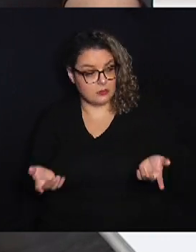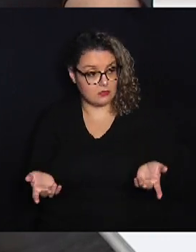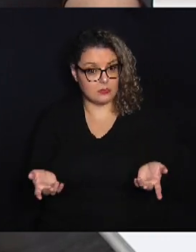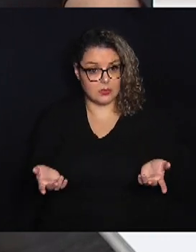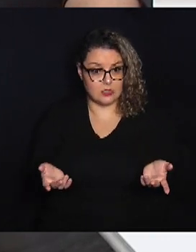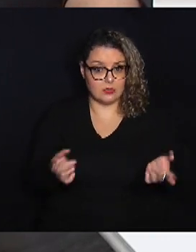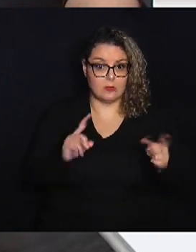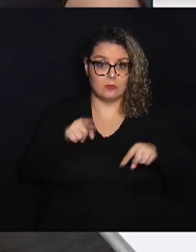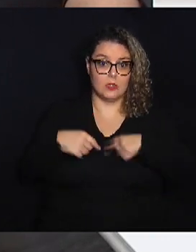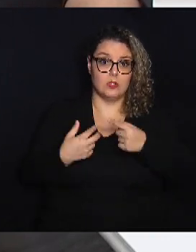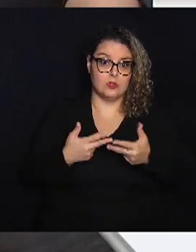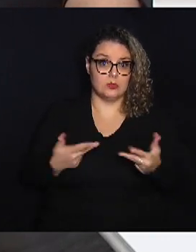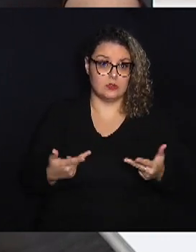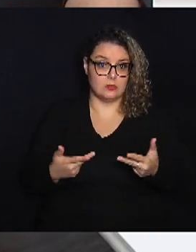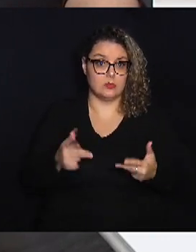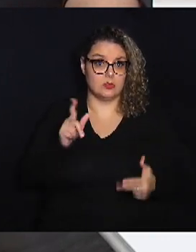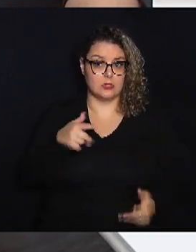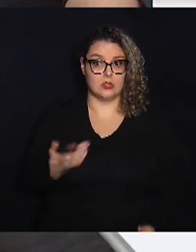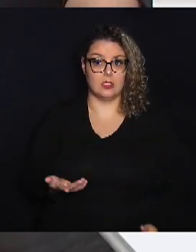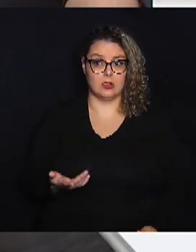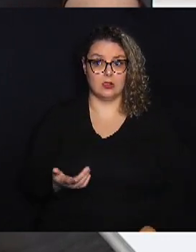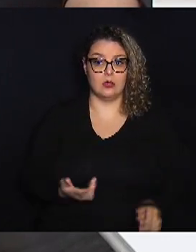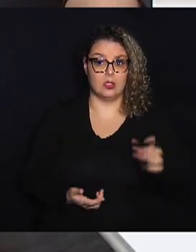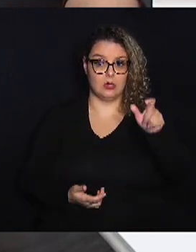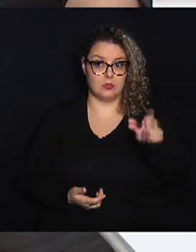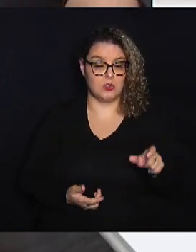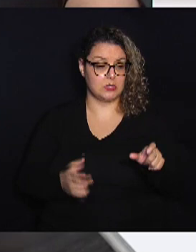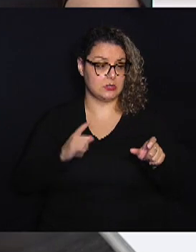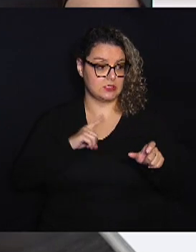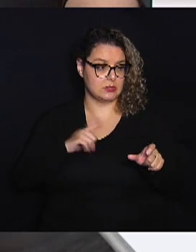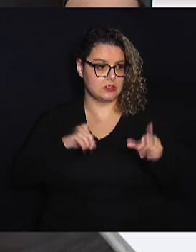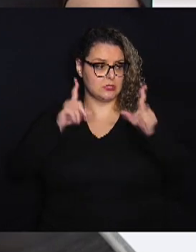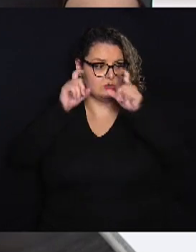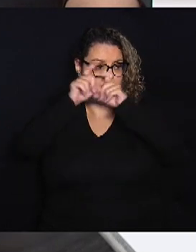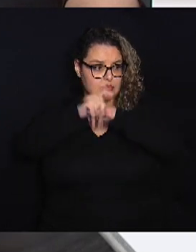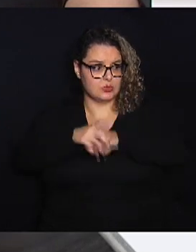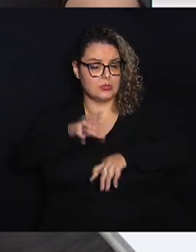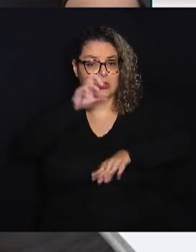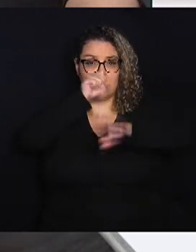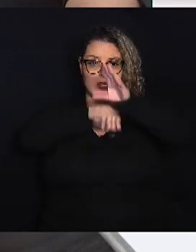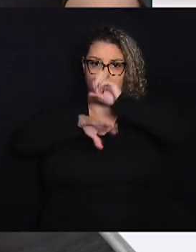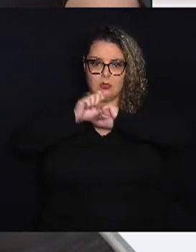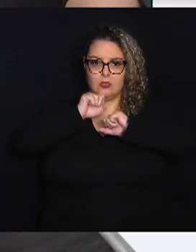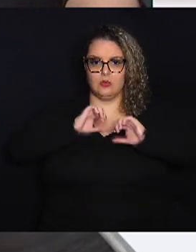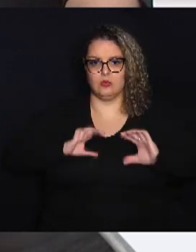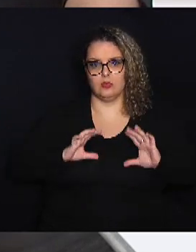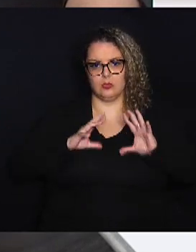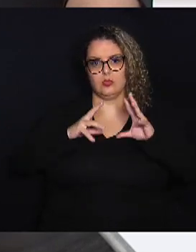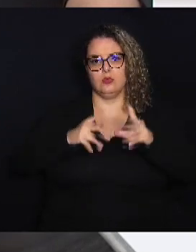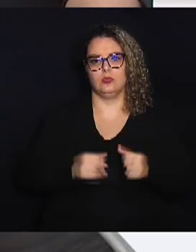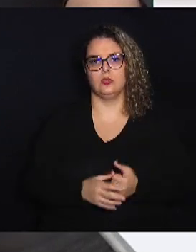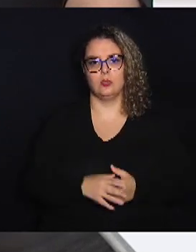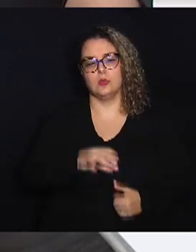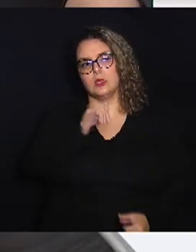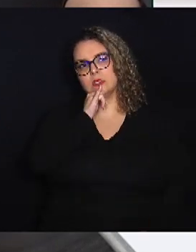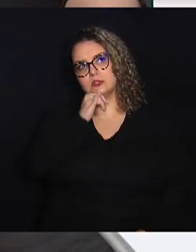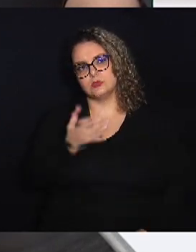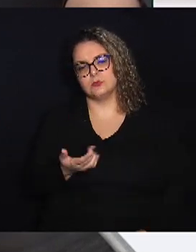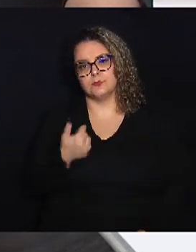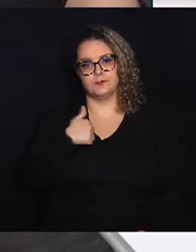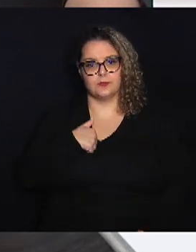uma outra questão que é entre a pessoa ter de fato dificuldade na aprendizagem como um todo. Por exemplo,